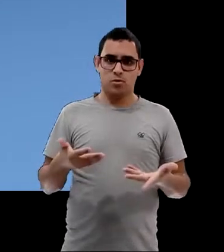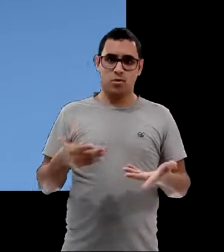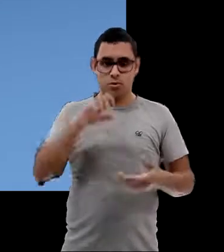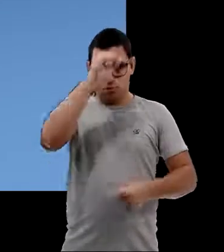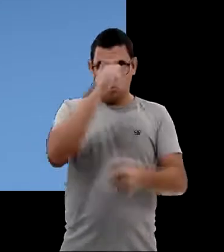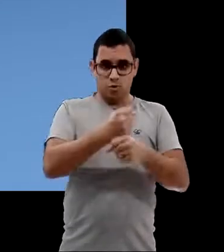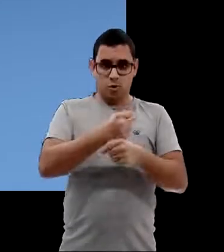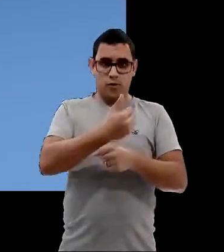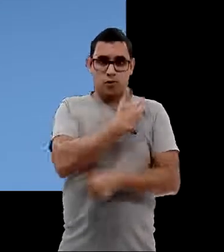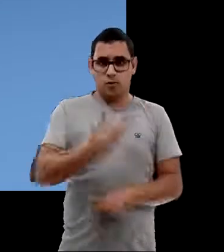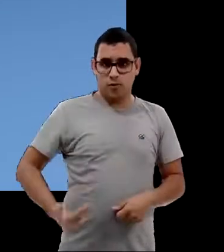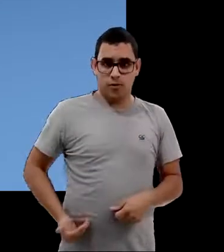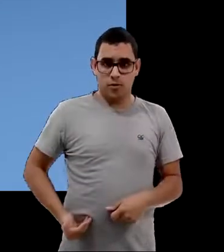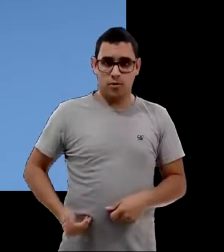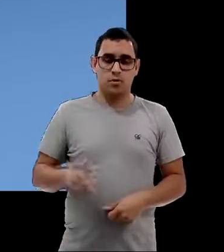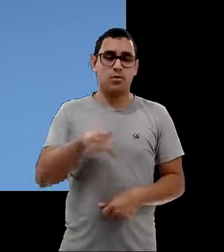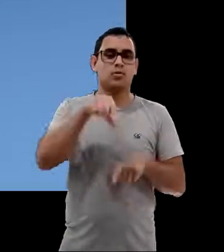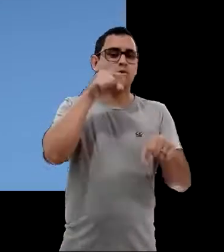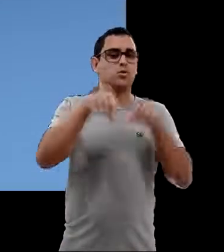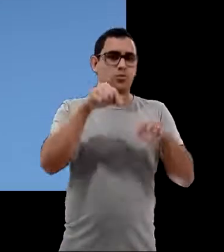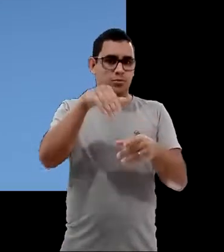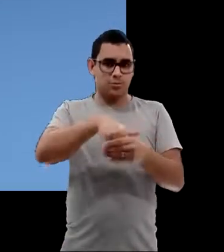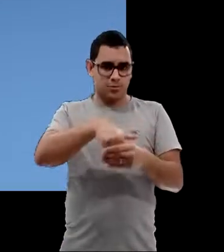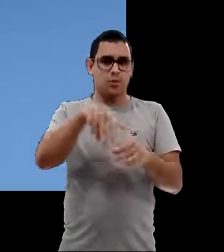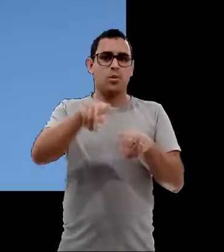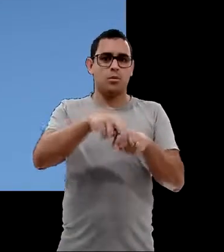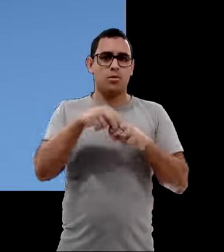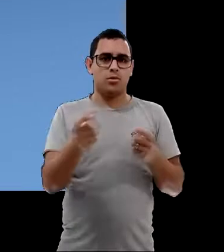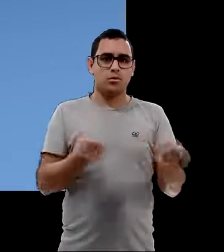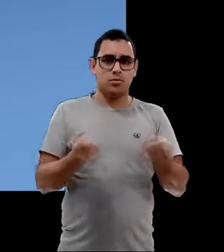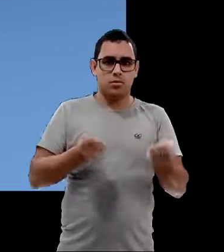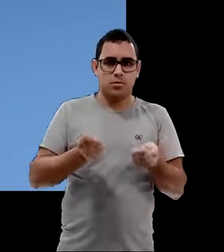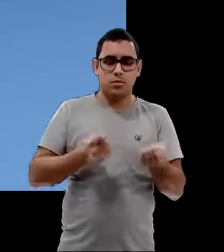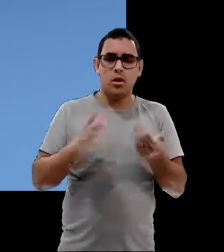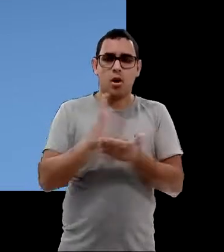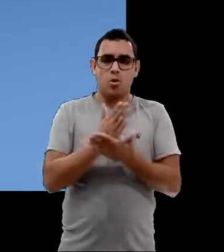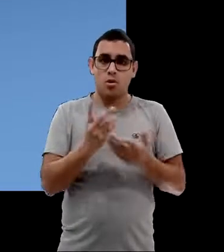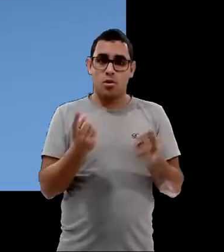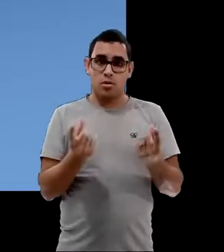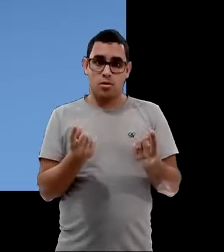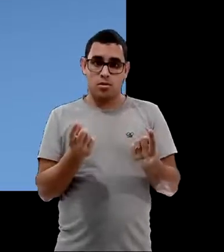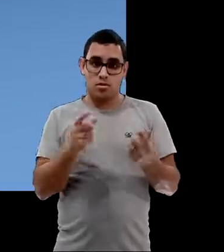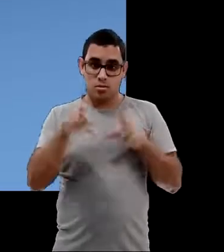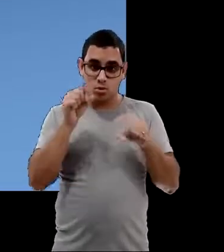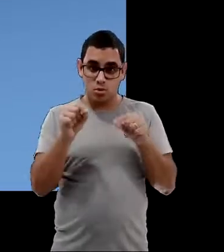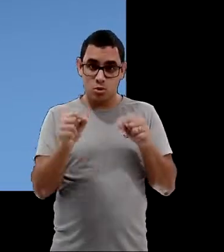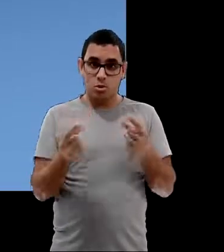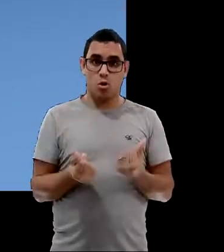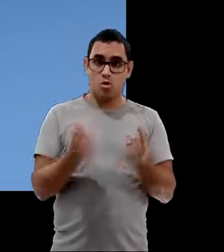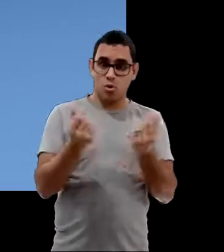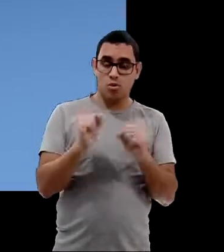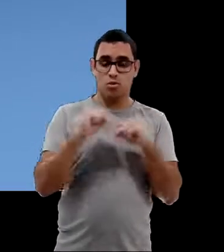o chefe de Estado, o chefe de governo, que foi eleito para administrar o país. E algumas decisões, seja ela econômica, seja